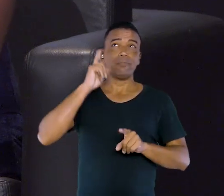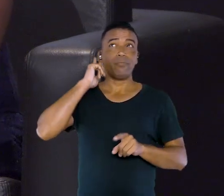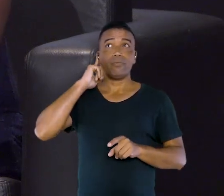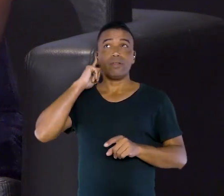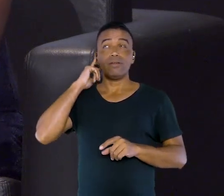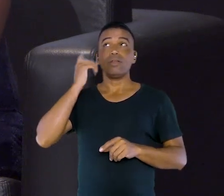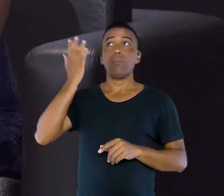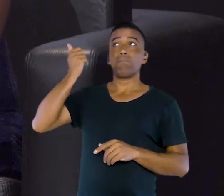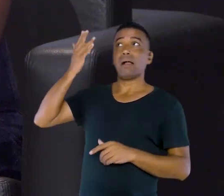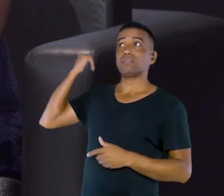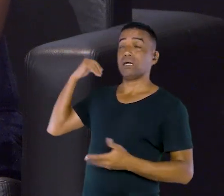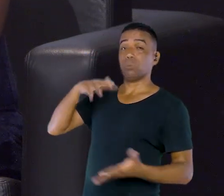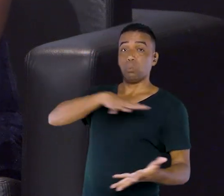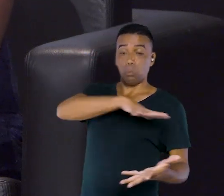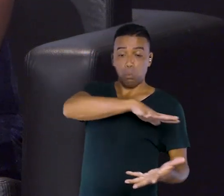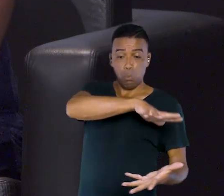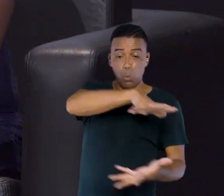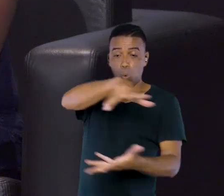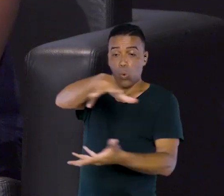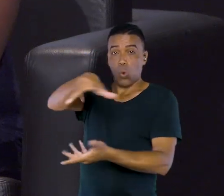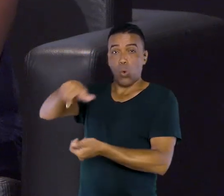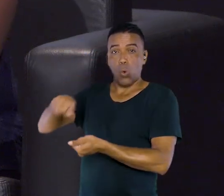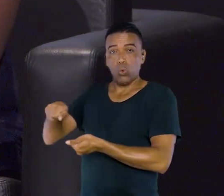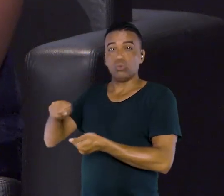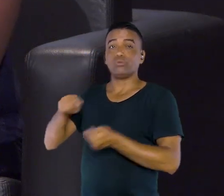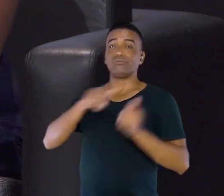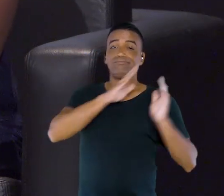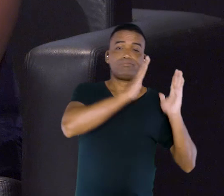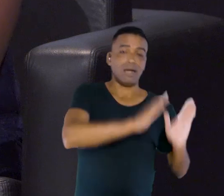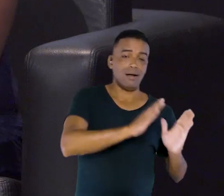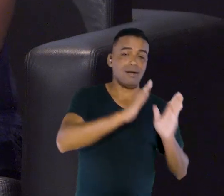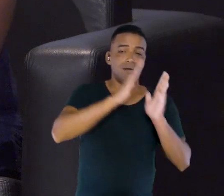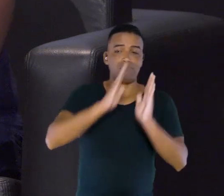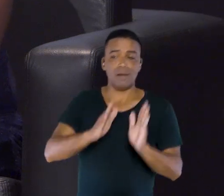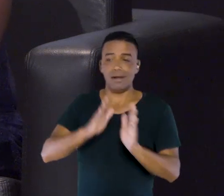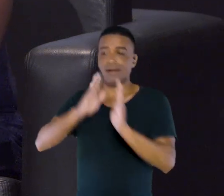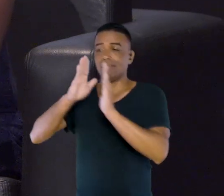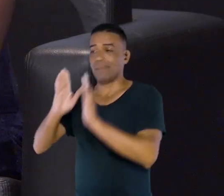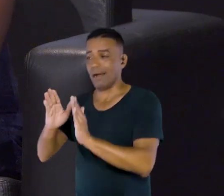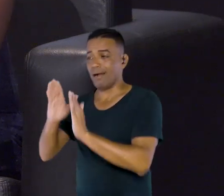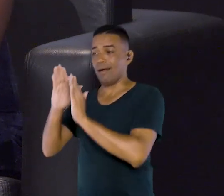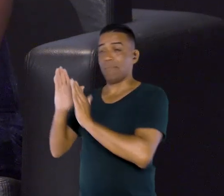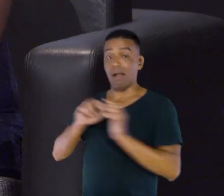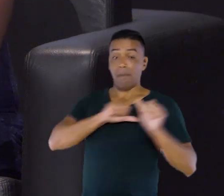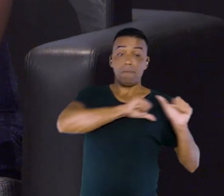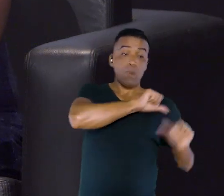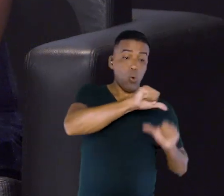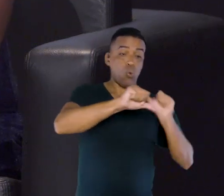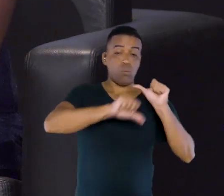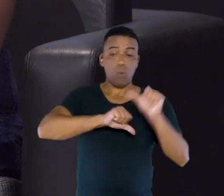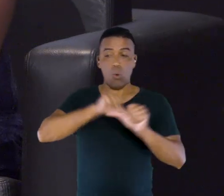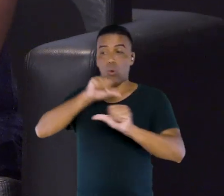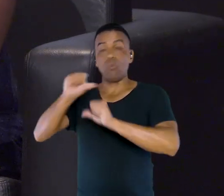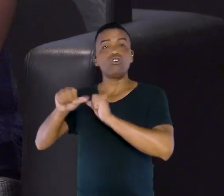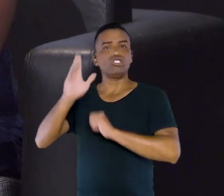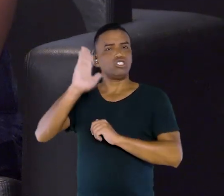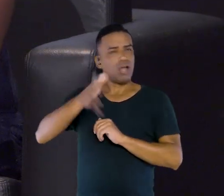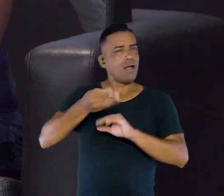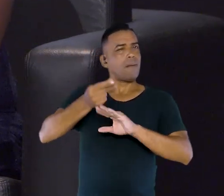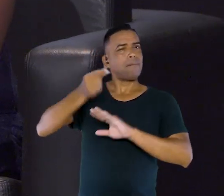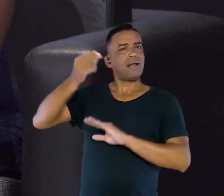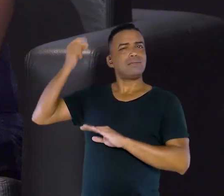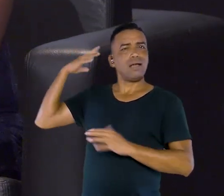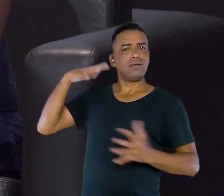que antigamente o mundo já passou por vários processos de transformação, né? Não é só esse mundo, já teve